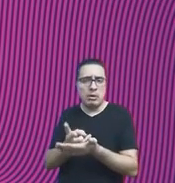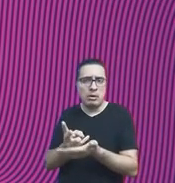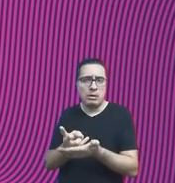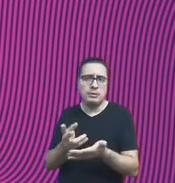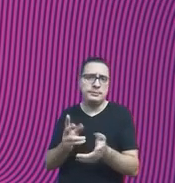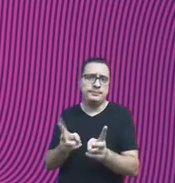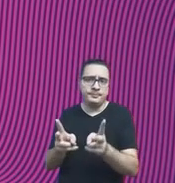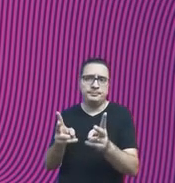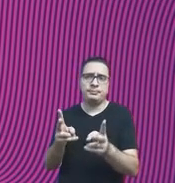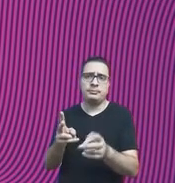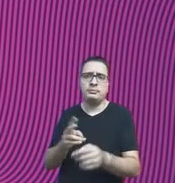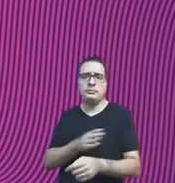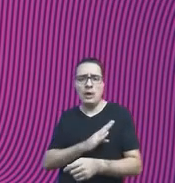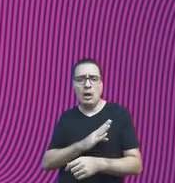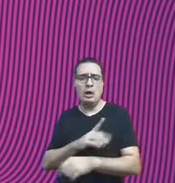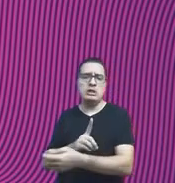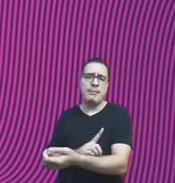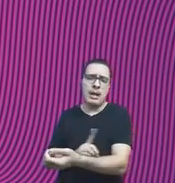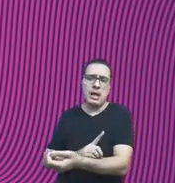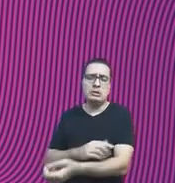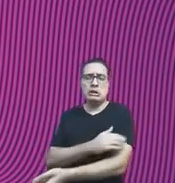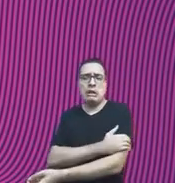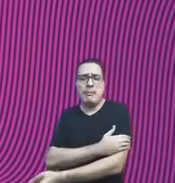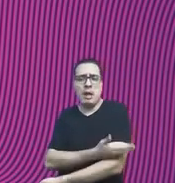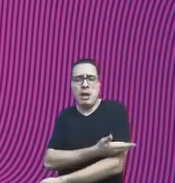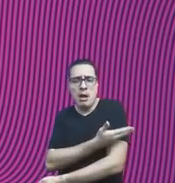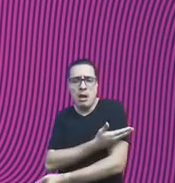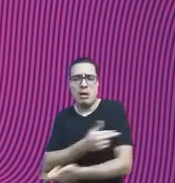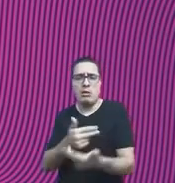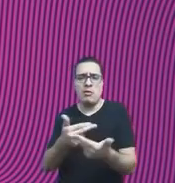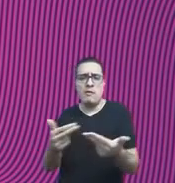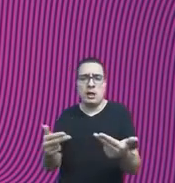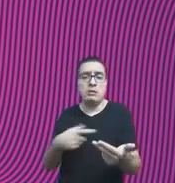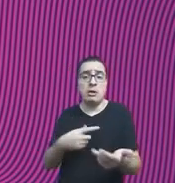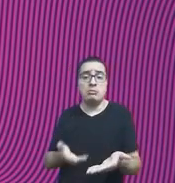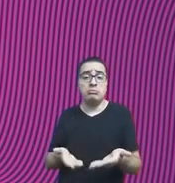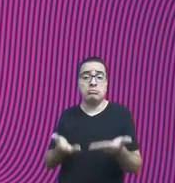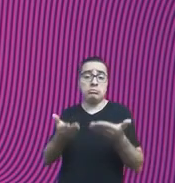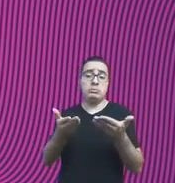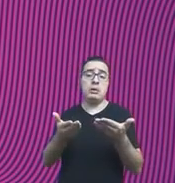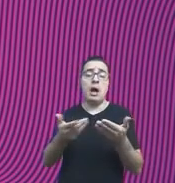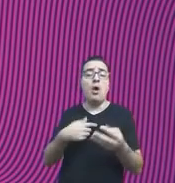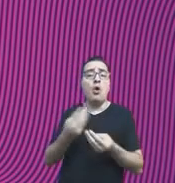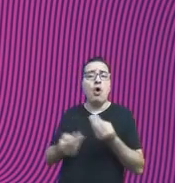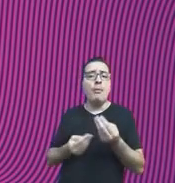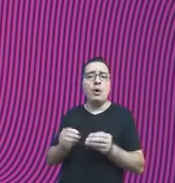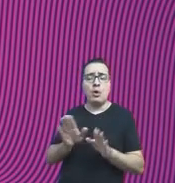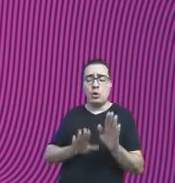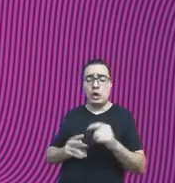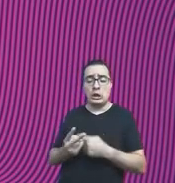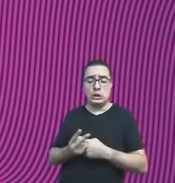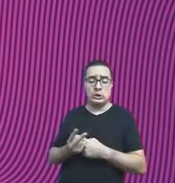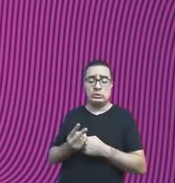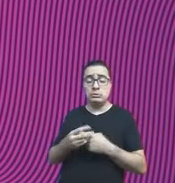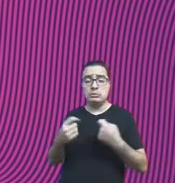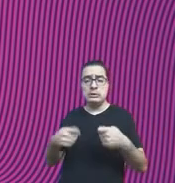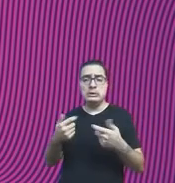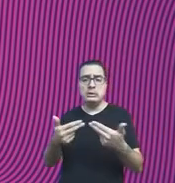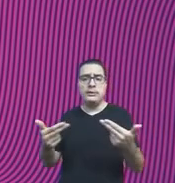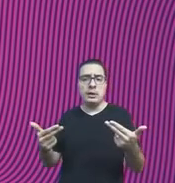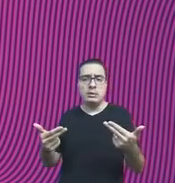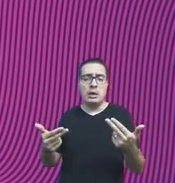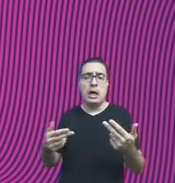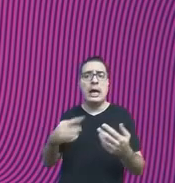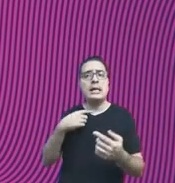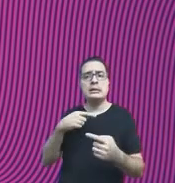cardiopatas, diabéticos, hipertensos, que têm um volume muito grande. E como é que eu reservo recursos para atender doenças raras também? Essa discussão de priorização